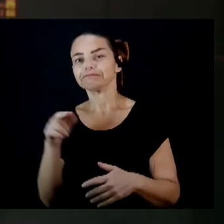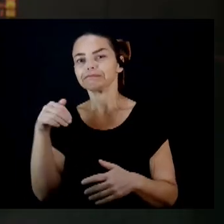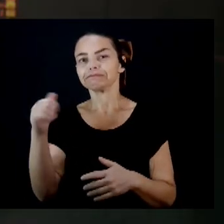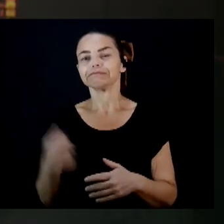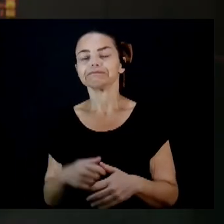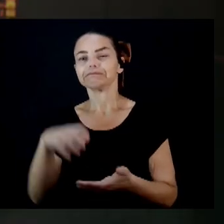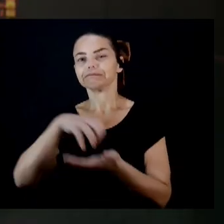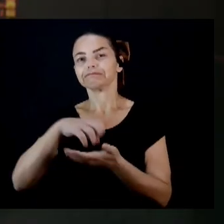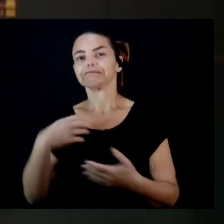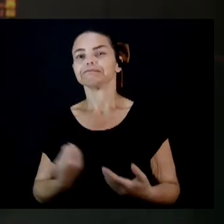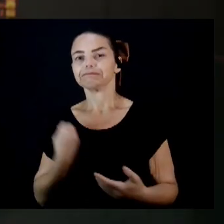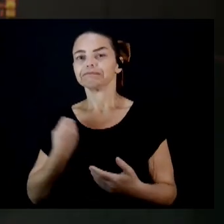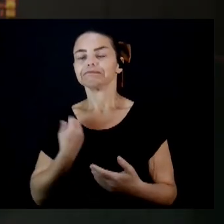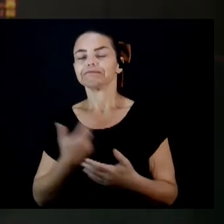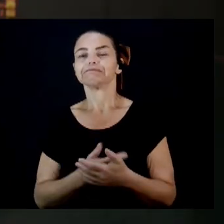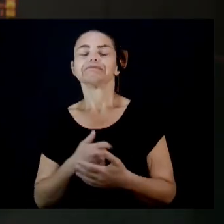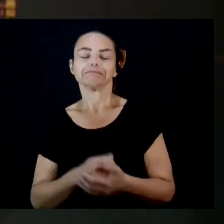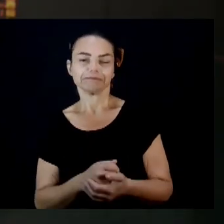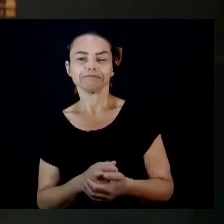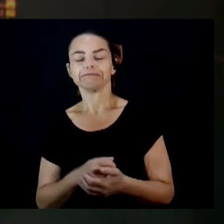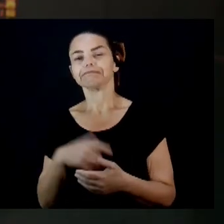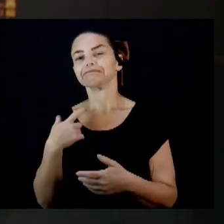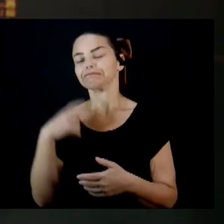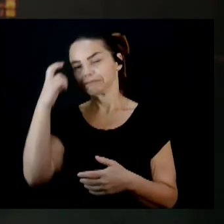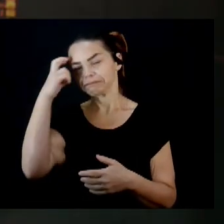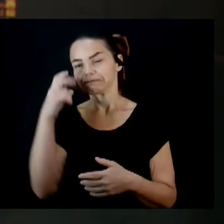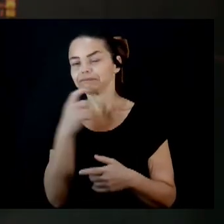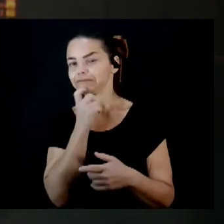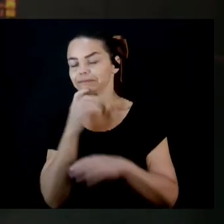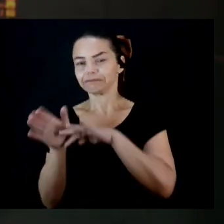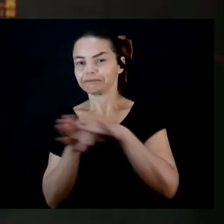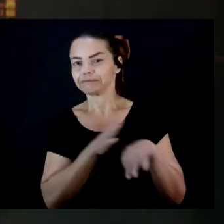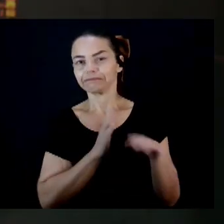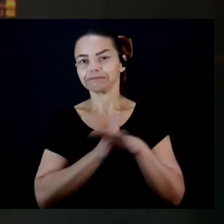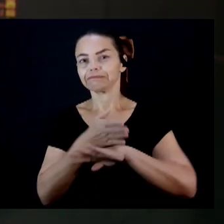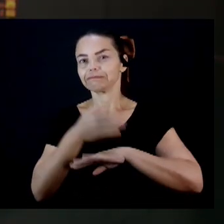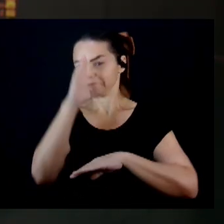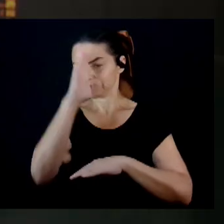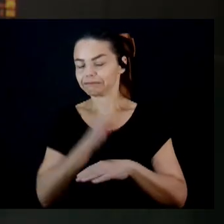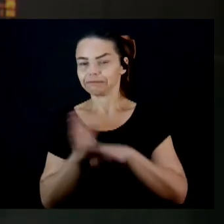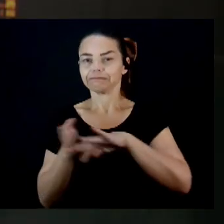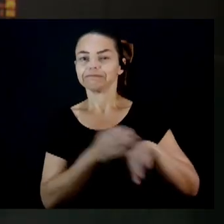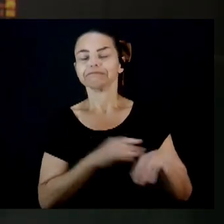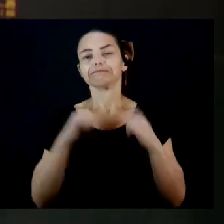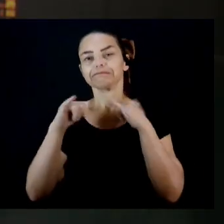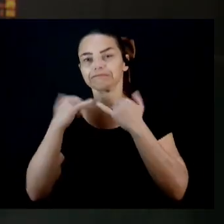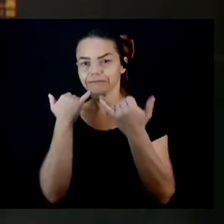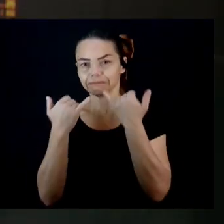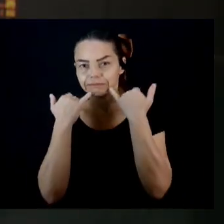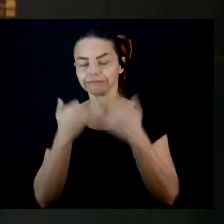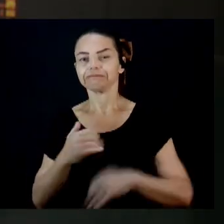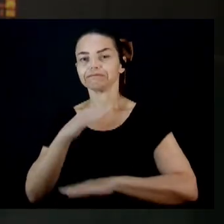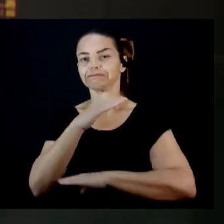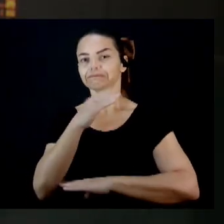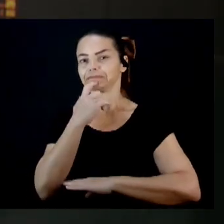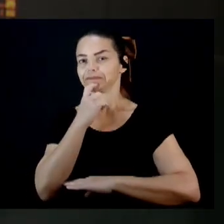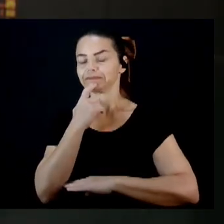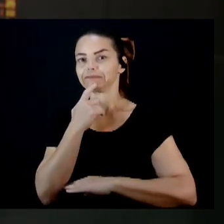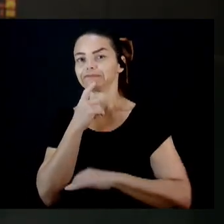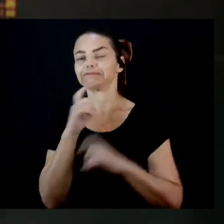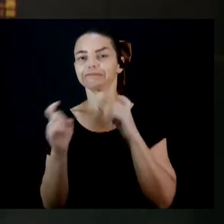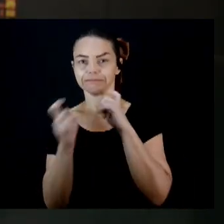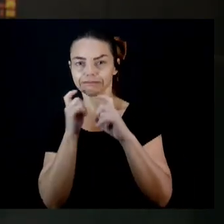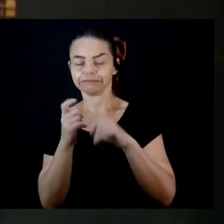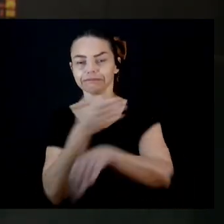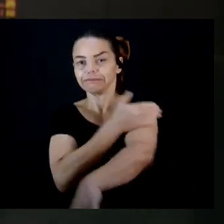A entrada é gratuita. E vamos também de notícias da Câmara, porque ontem nós tivemos reunião ordinária. Entre